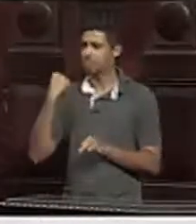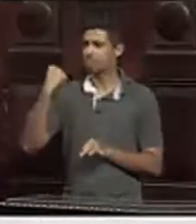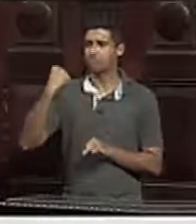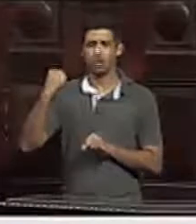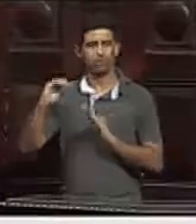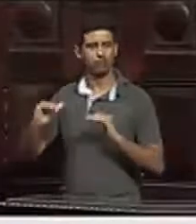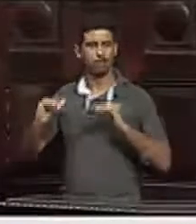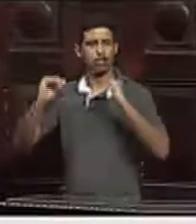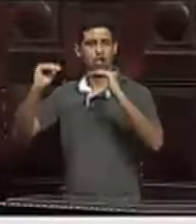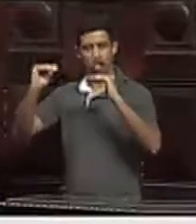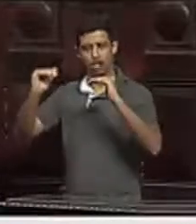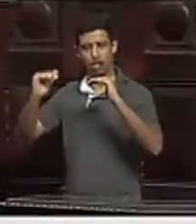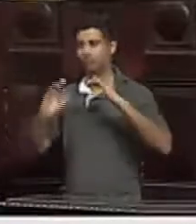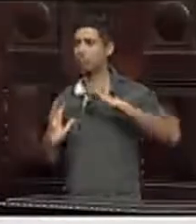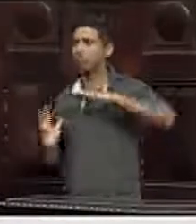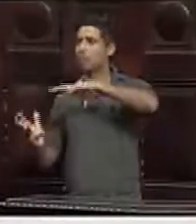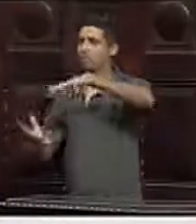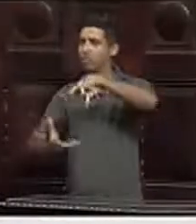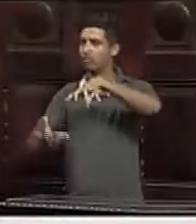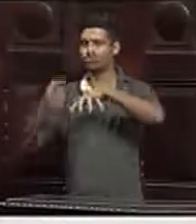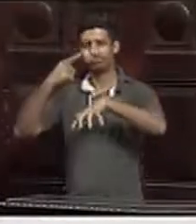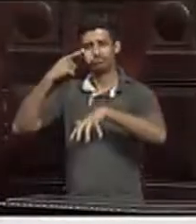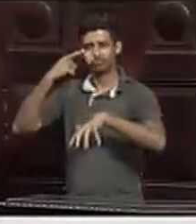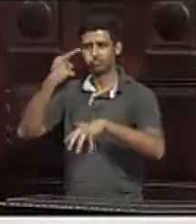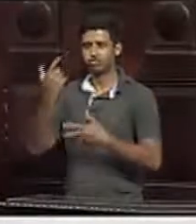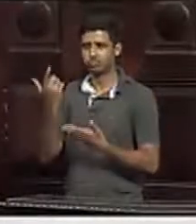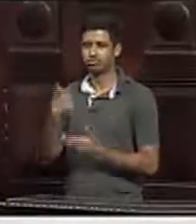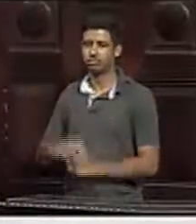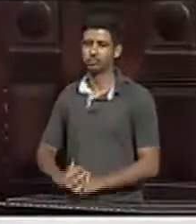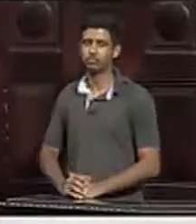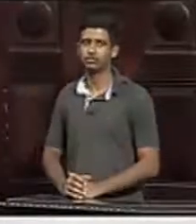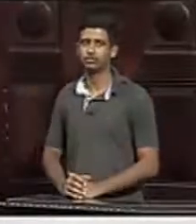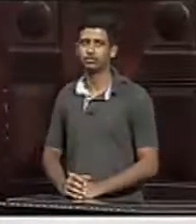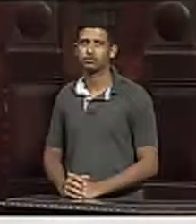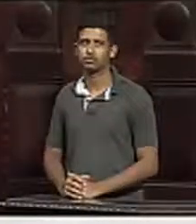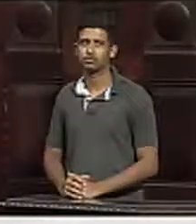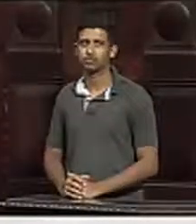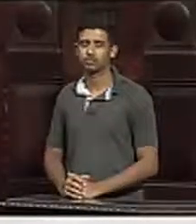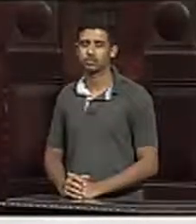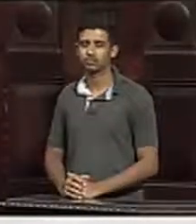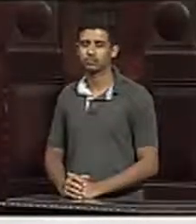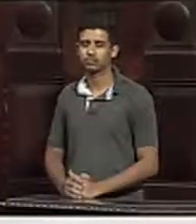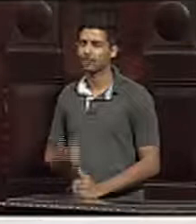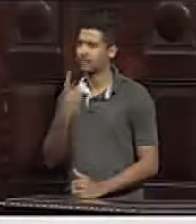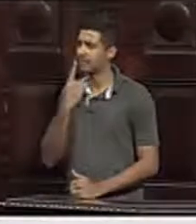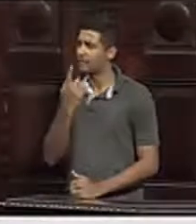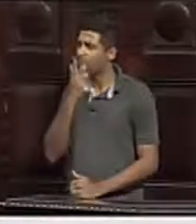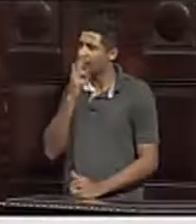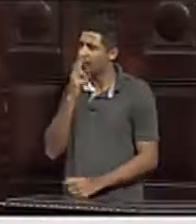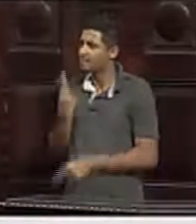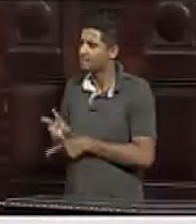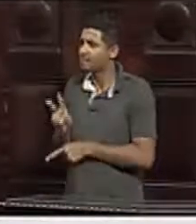ocidental, que controlam os paraísos fiscais.